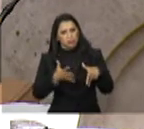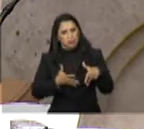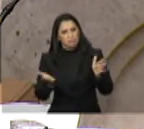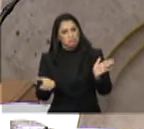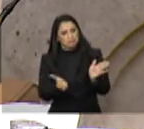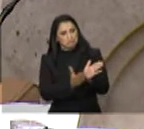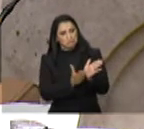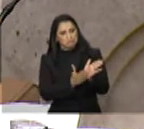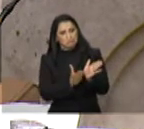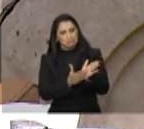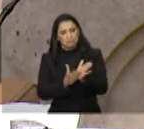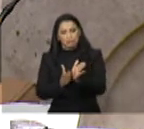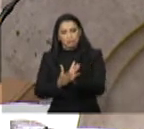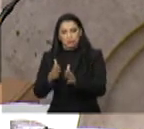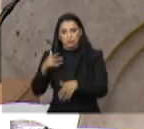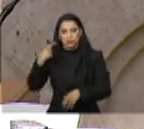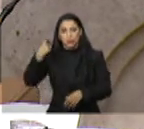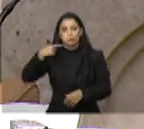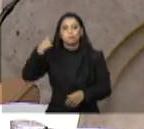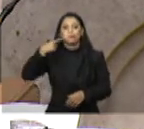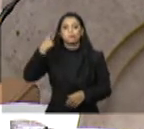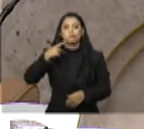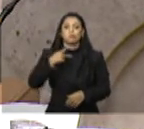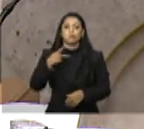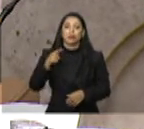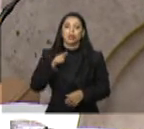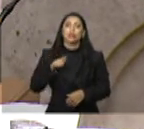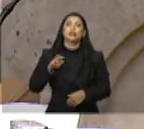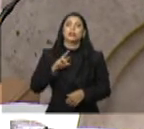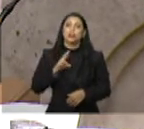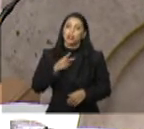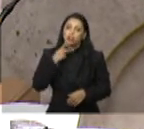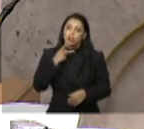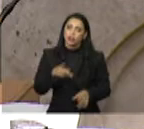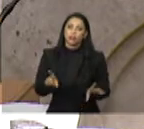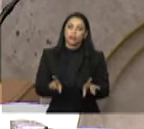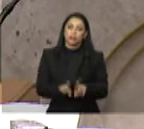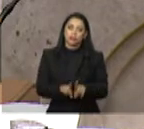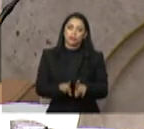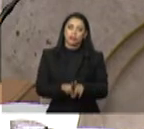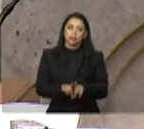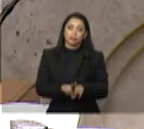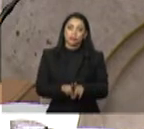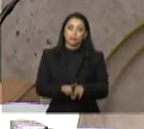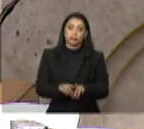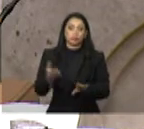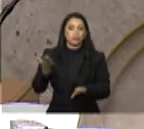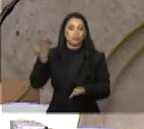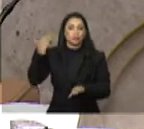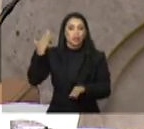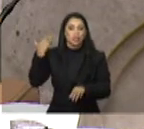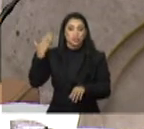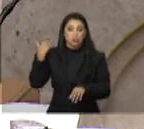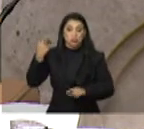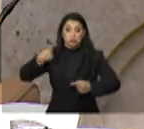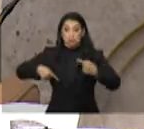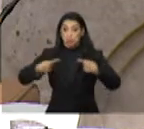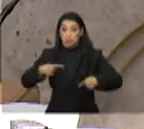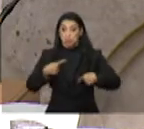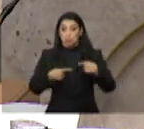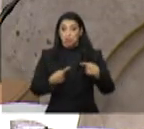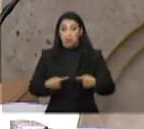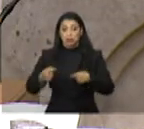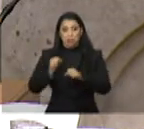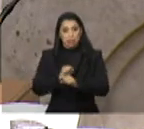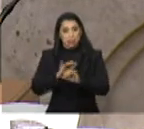parabenizo Senhoras advogados procurador-geral da República isso na sentada anterior os debates foram densos